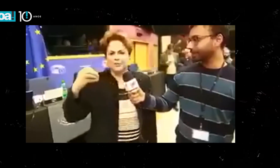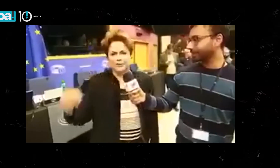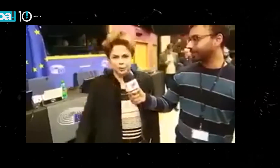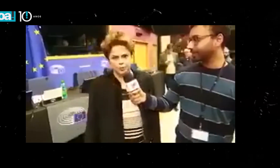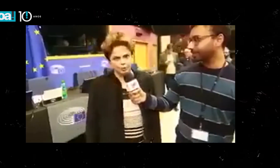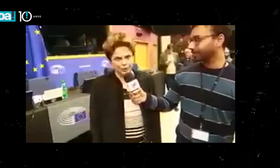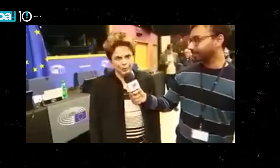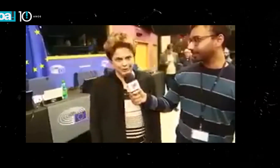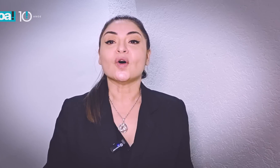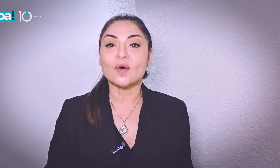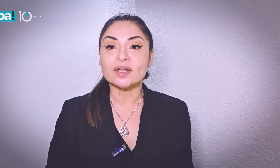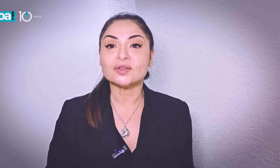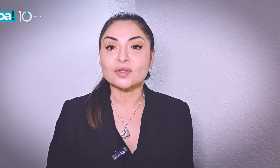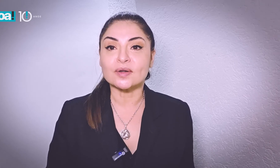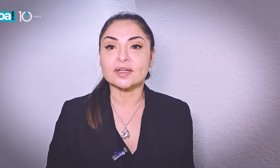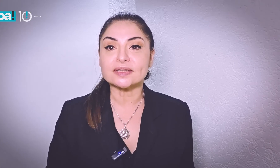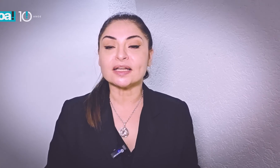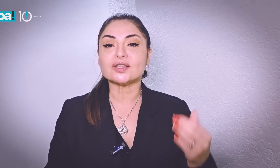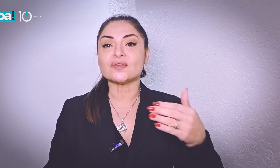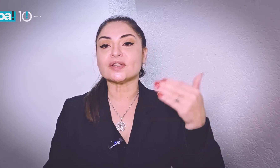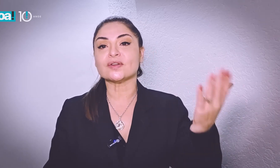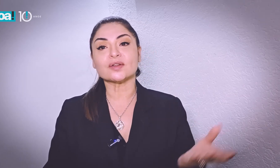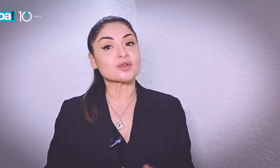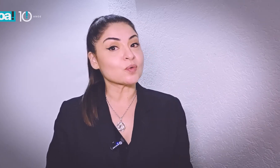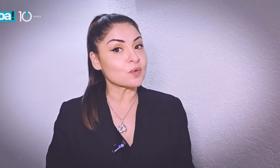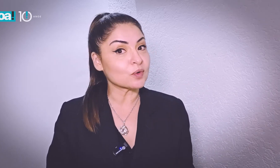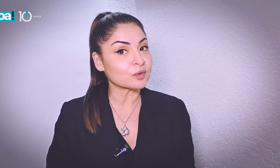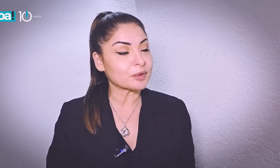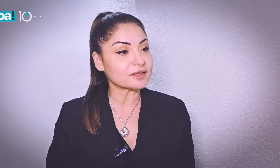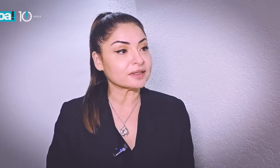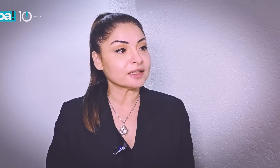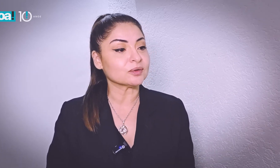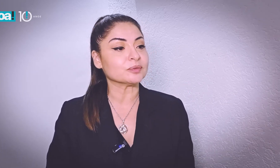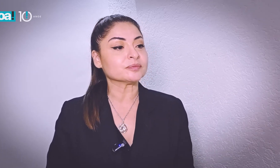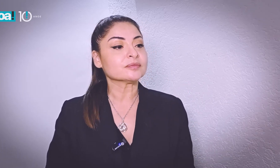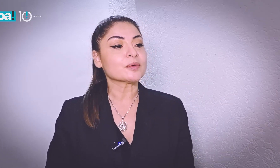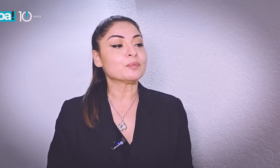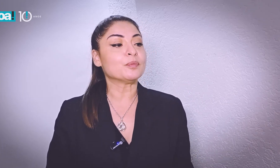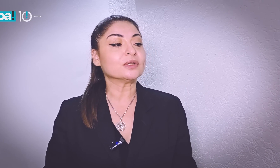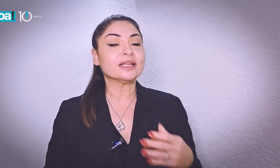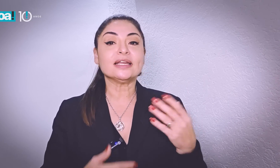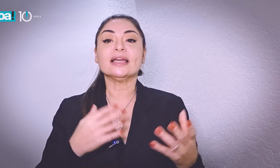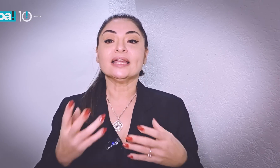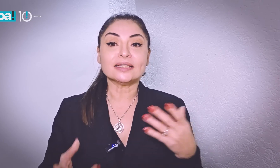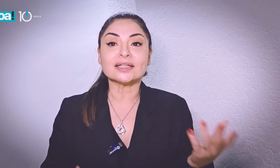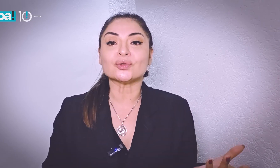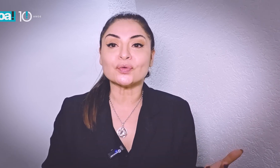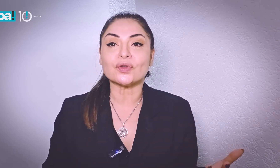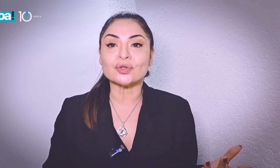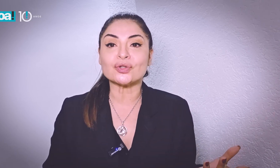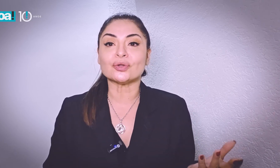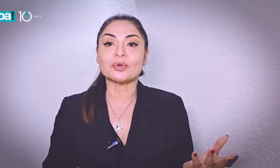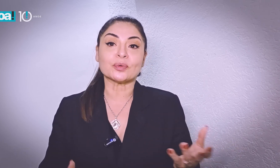mania de fazer todo mundo trabalhar. Olha só, né? Se ela estivesse falando de algum outro presidente, poderia ele ter